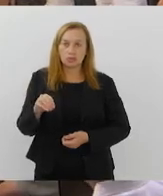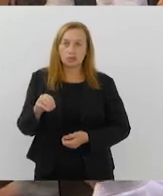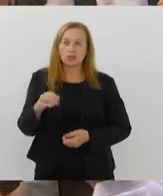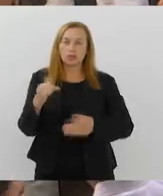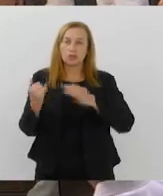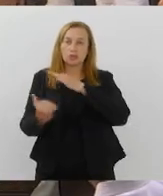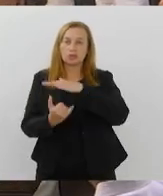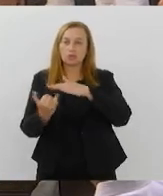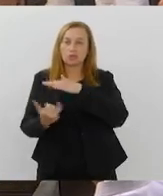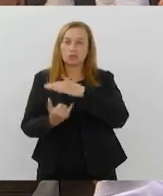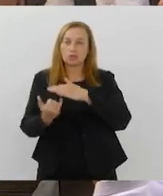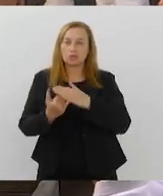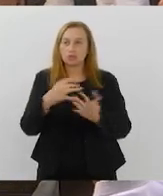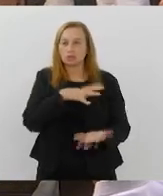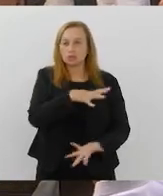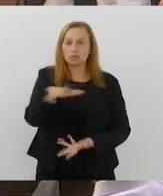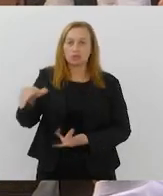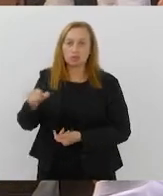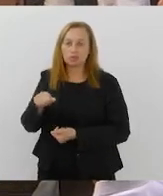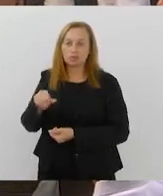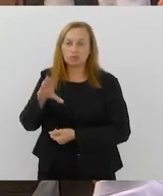Coma.